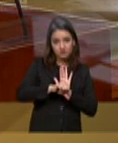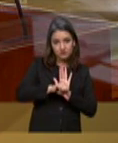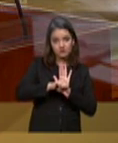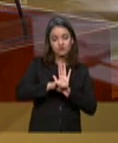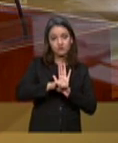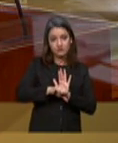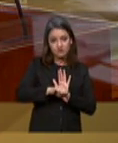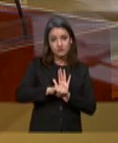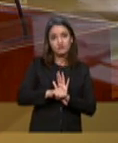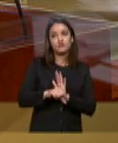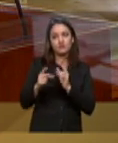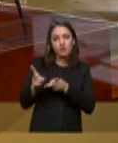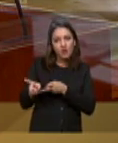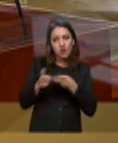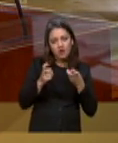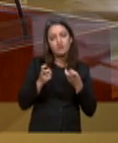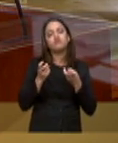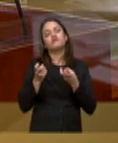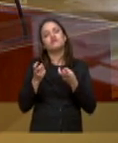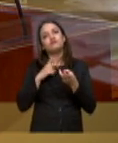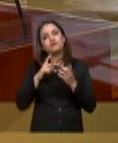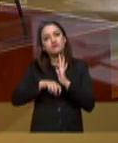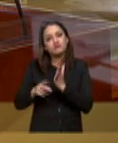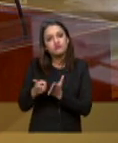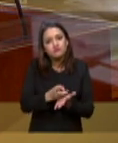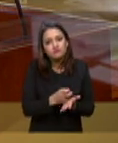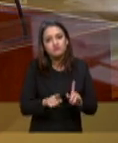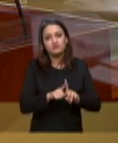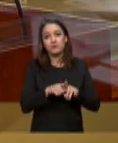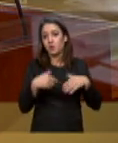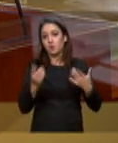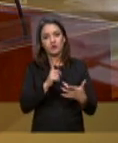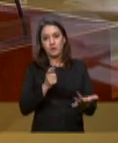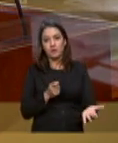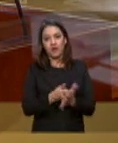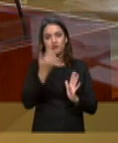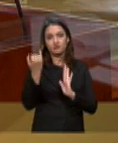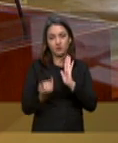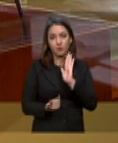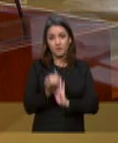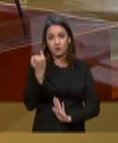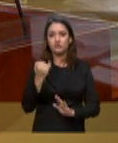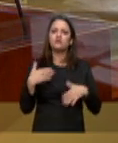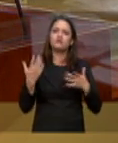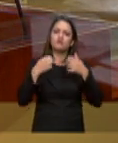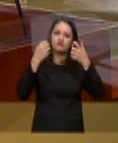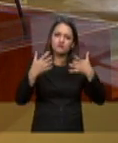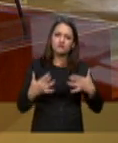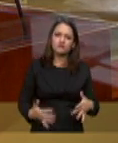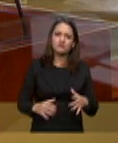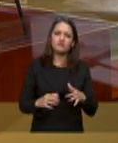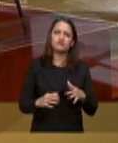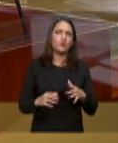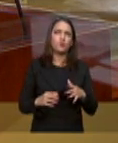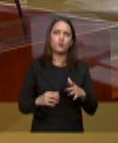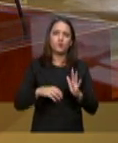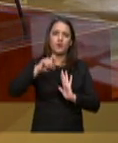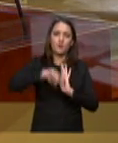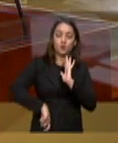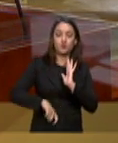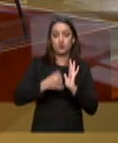indébita fiscal e sonegação fiscal, que apenas foram esclarecidos em 2010. Né? E, em 2010,